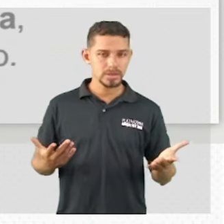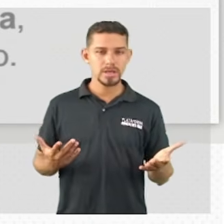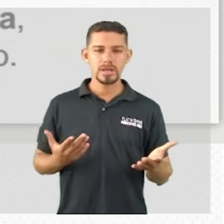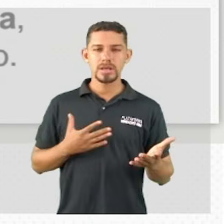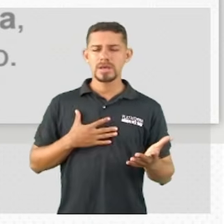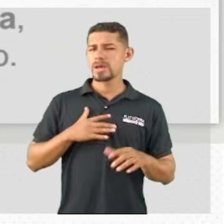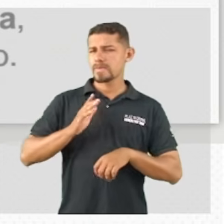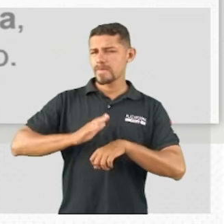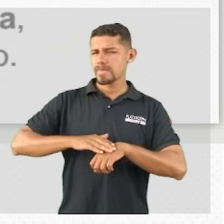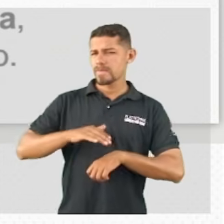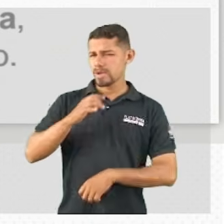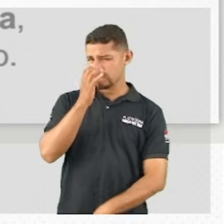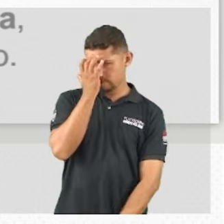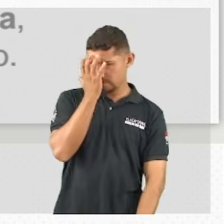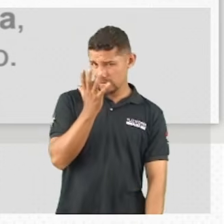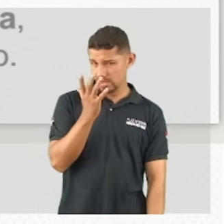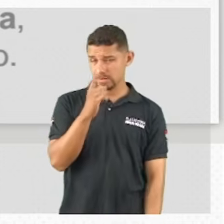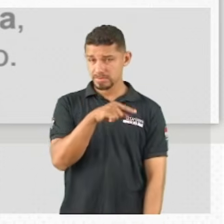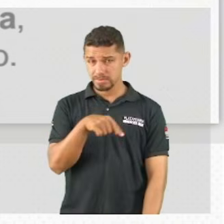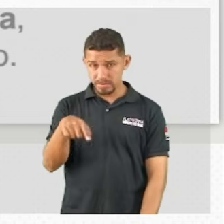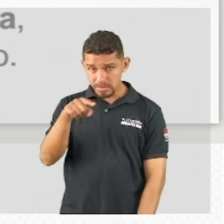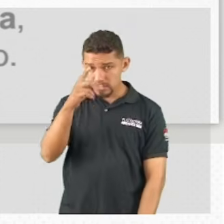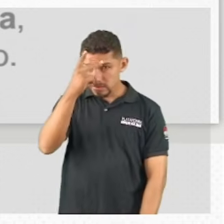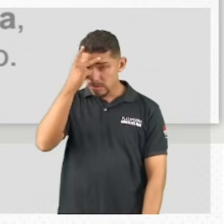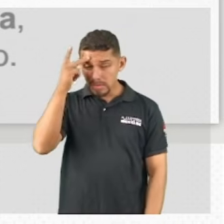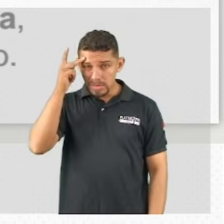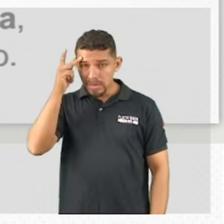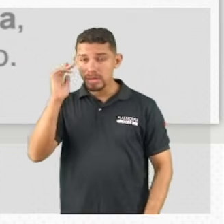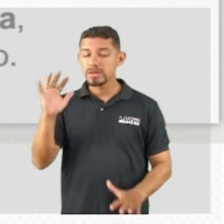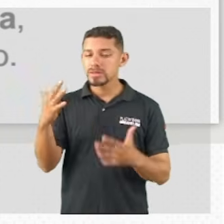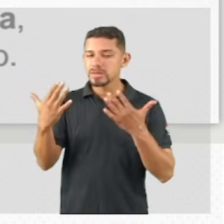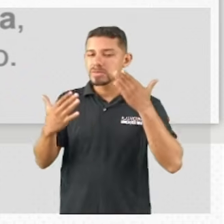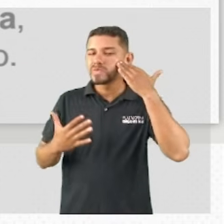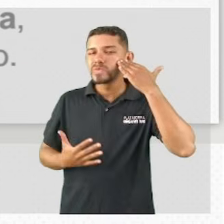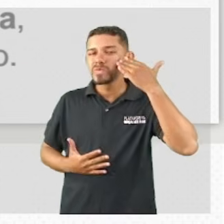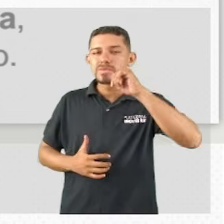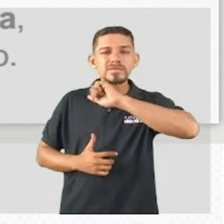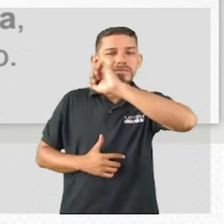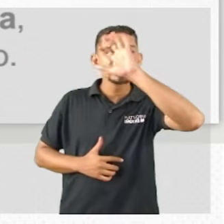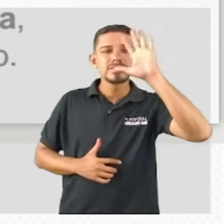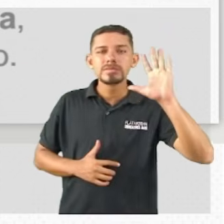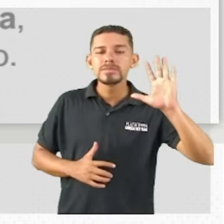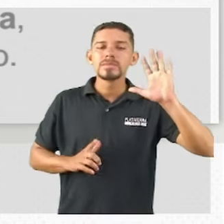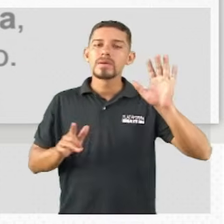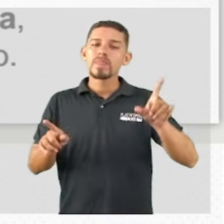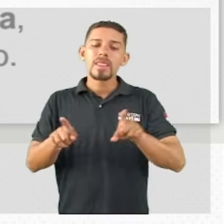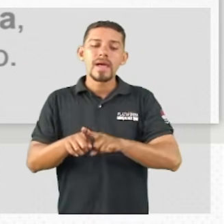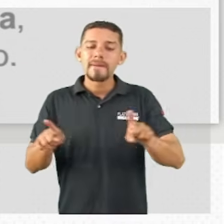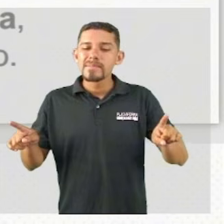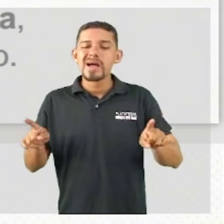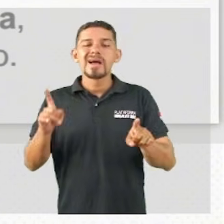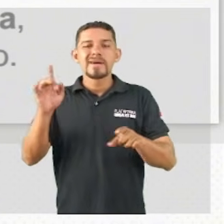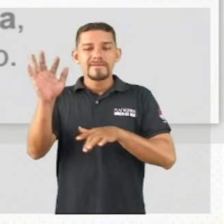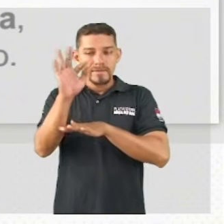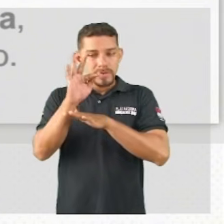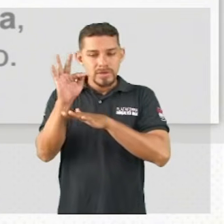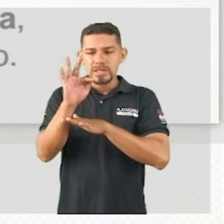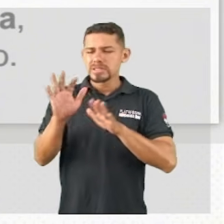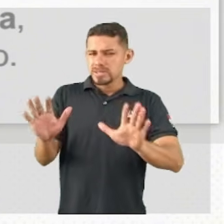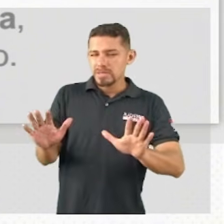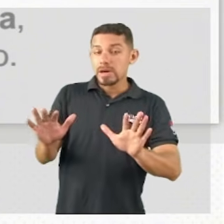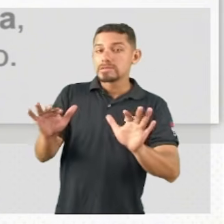ficar mais fácil da pessoa que está assistindo entender e compreender. Usa a linguagem formal, mas de uma forma que seja